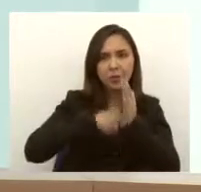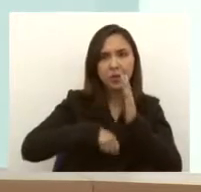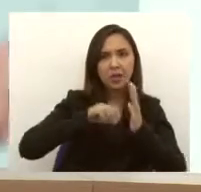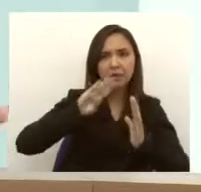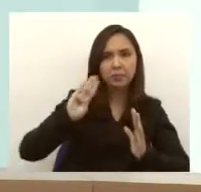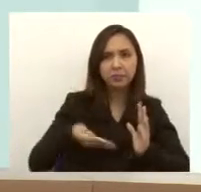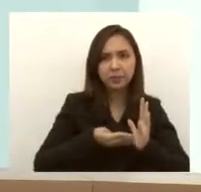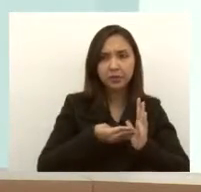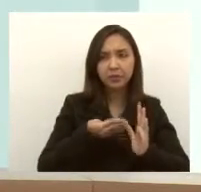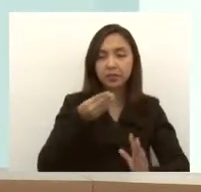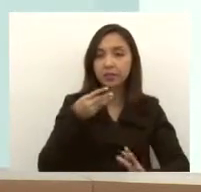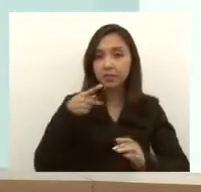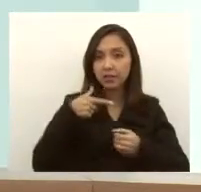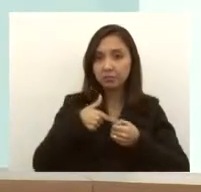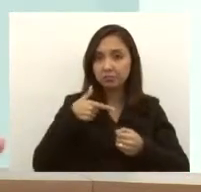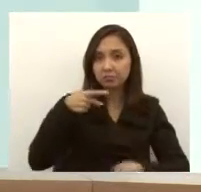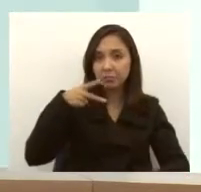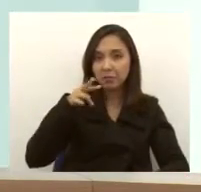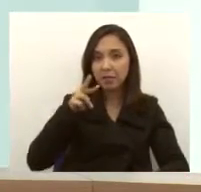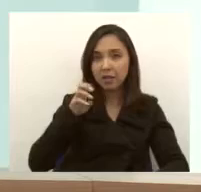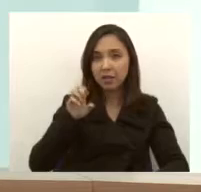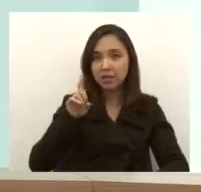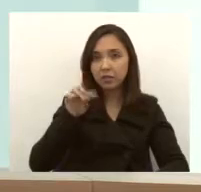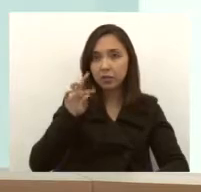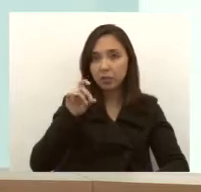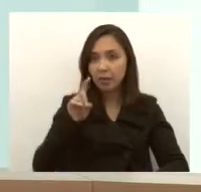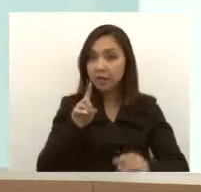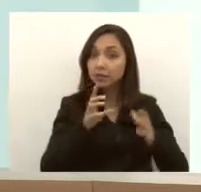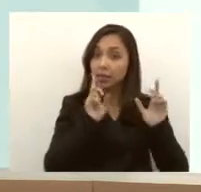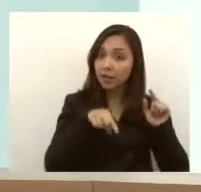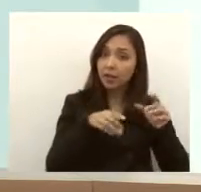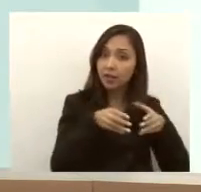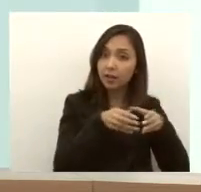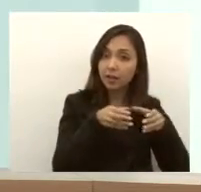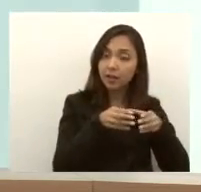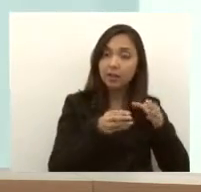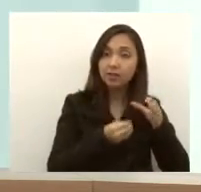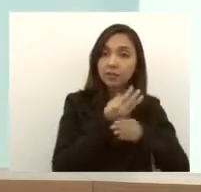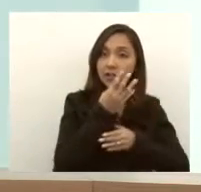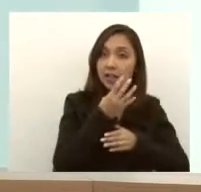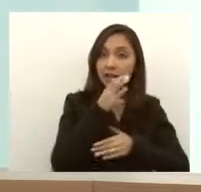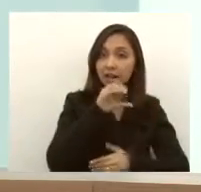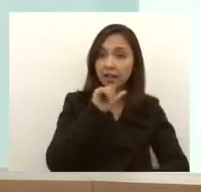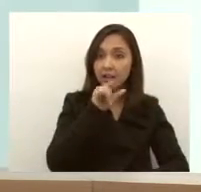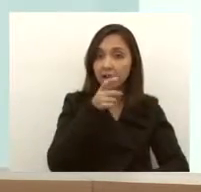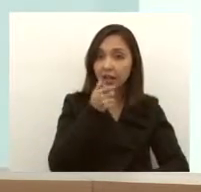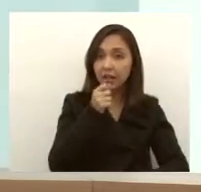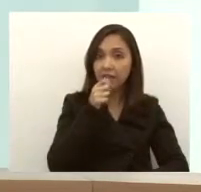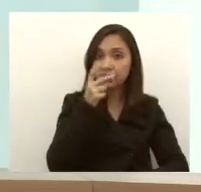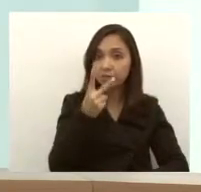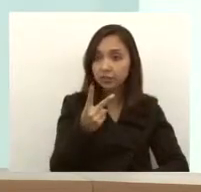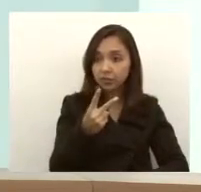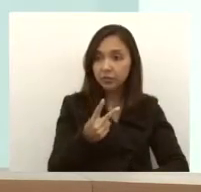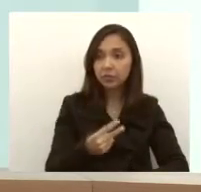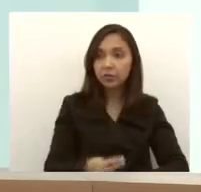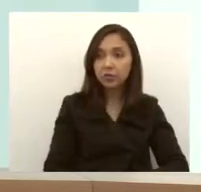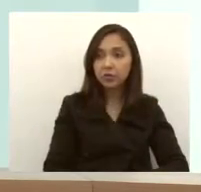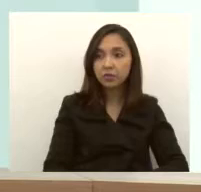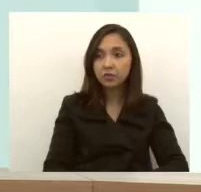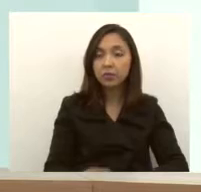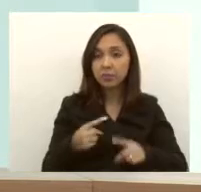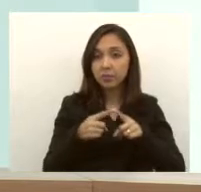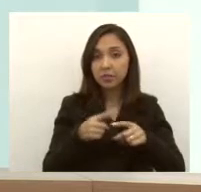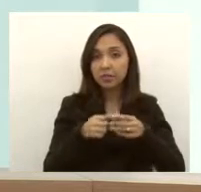bilionários da Petrobras, era para fazer o Caixa 2, era para roubar a Petrobras. Porque se você importar o